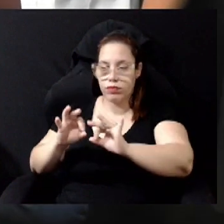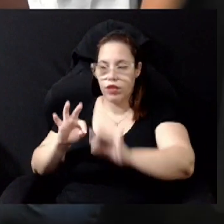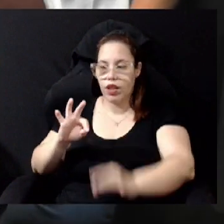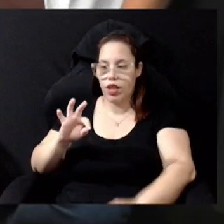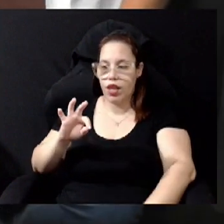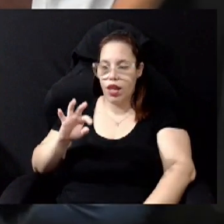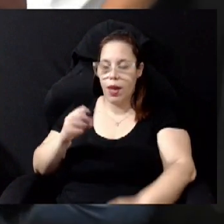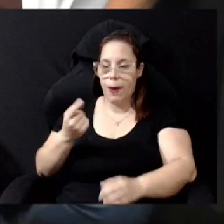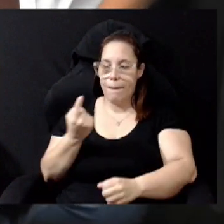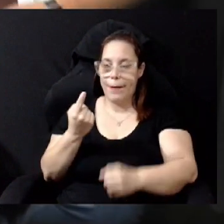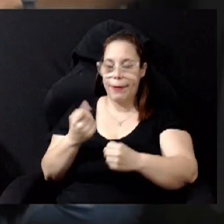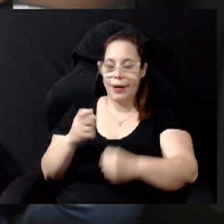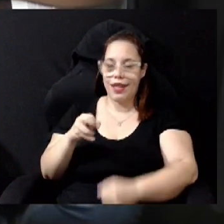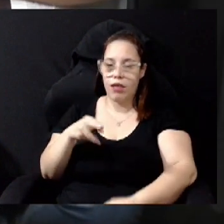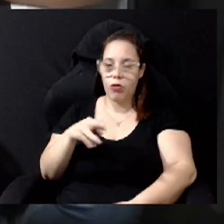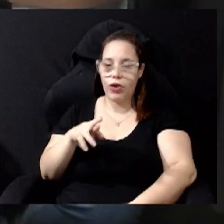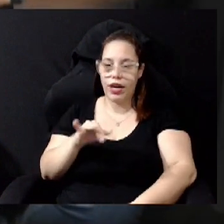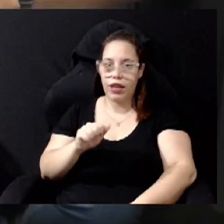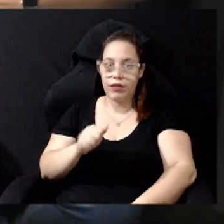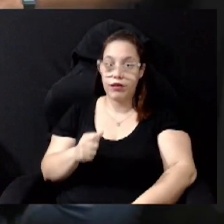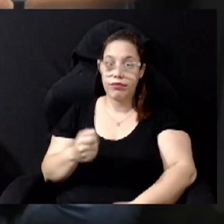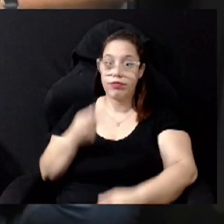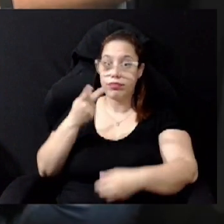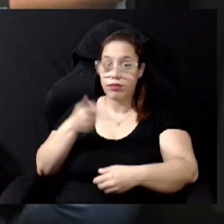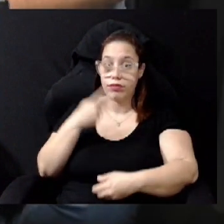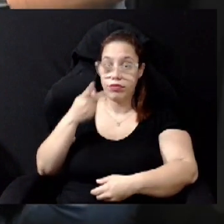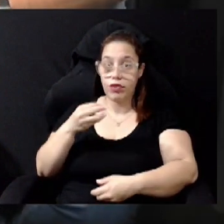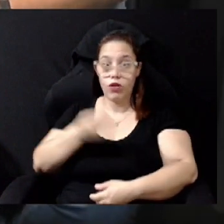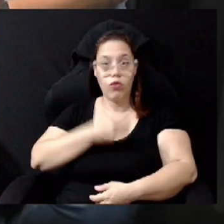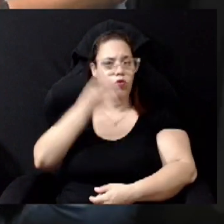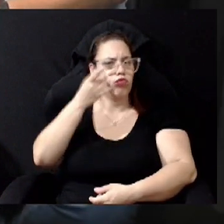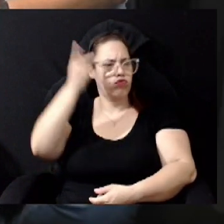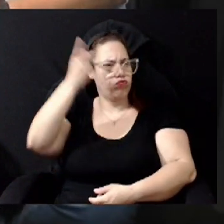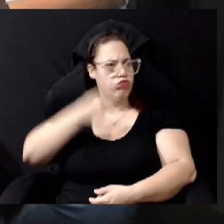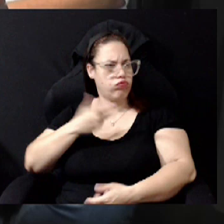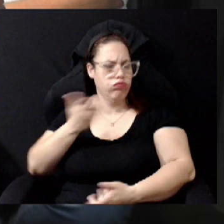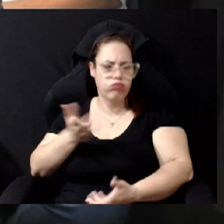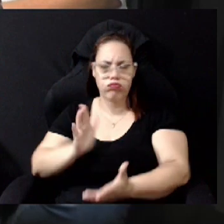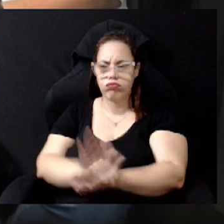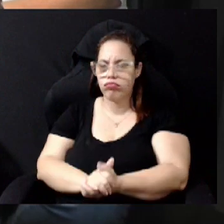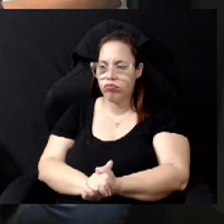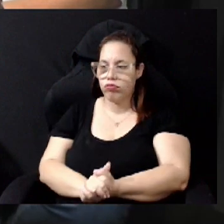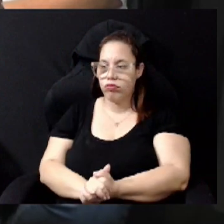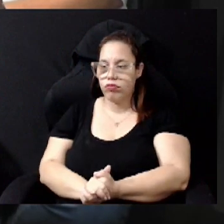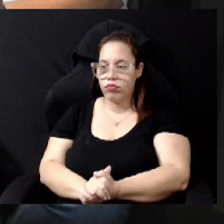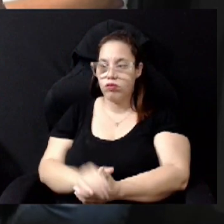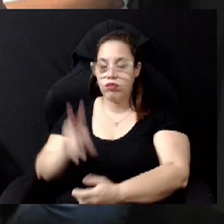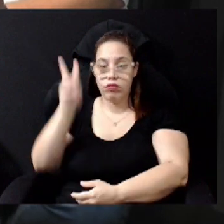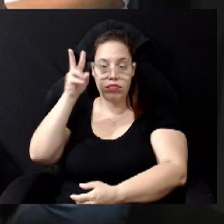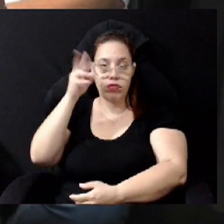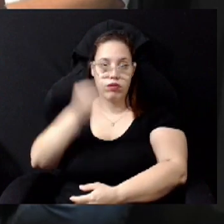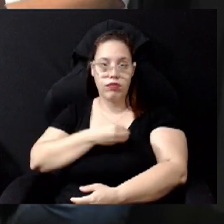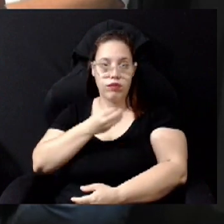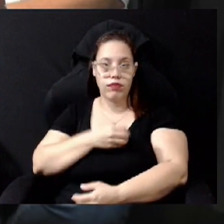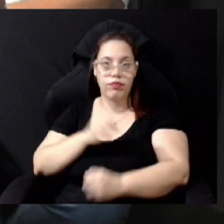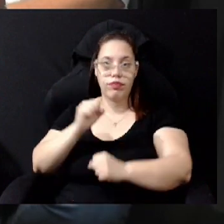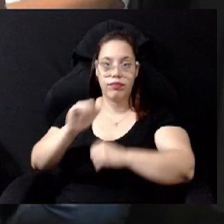vereador Carmo Luiz também, falando um pouquinho mais sobre a vida pessoal dele, os hobbies, contando um pouquinho da sua história de vida, você acessa lá,